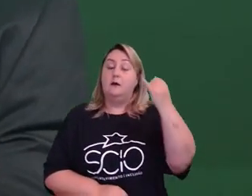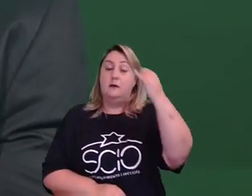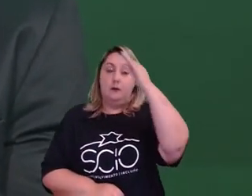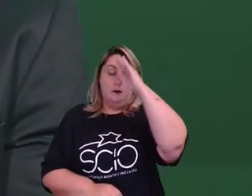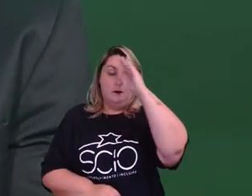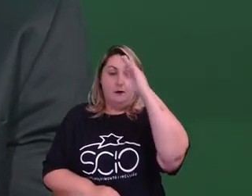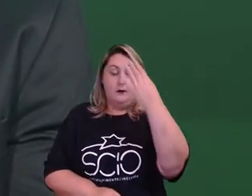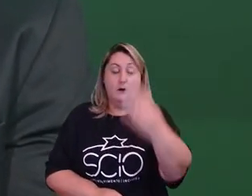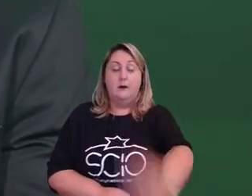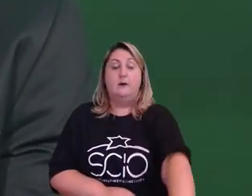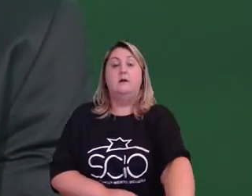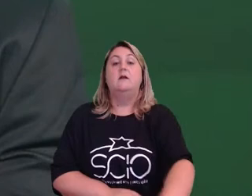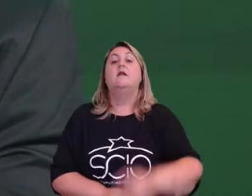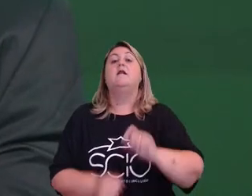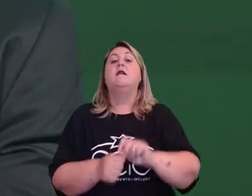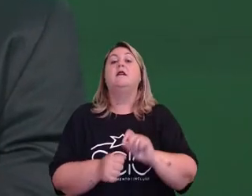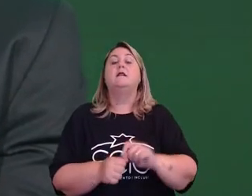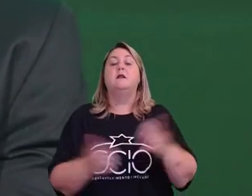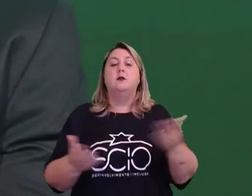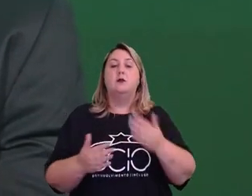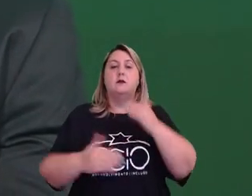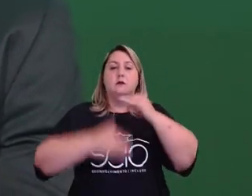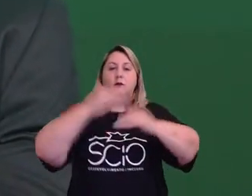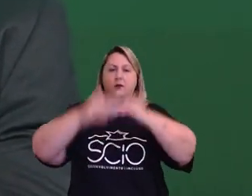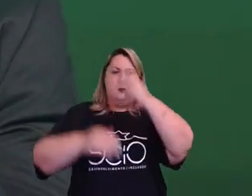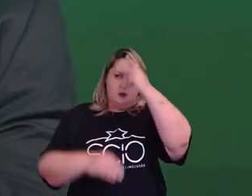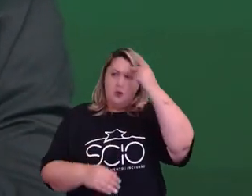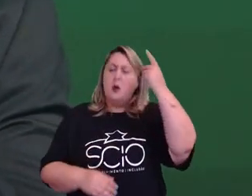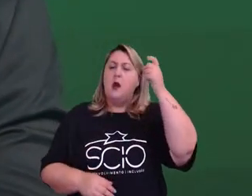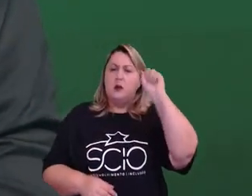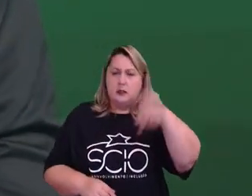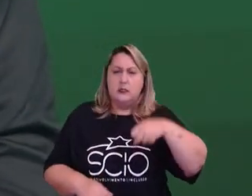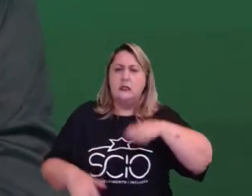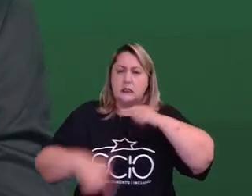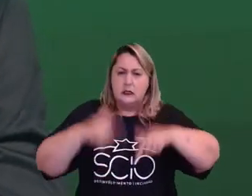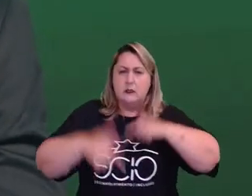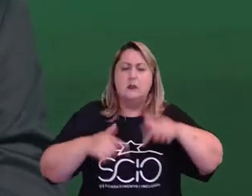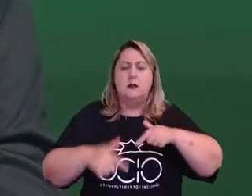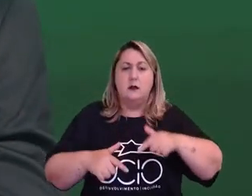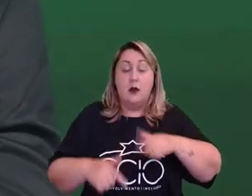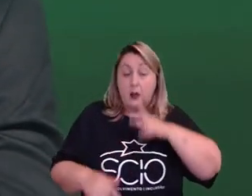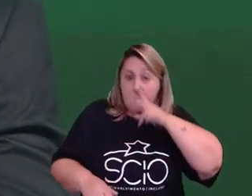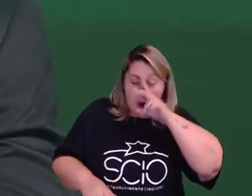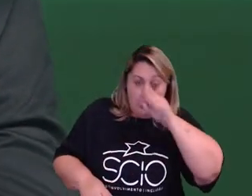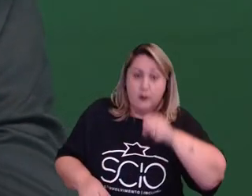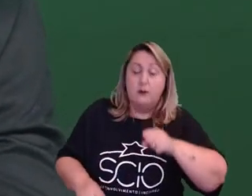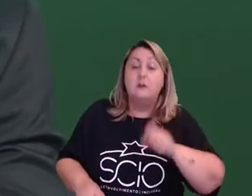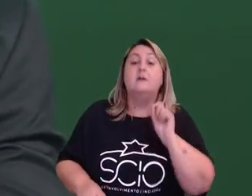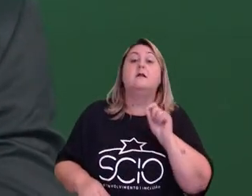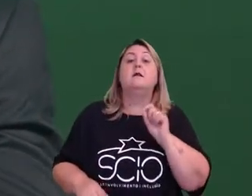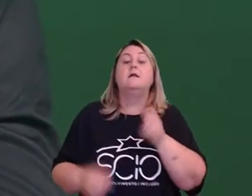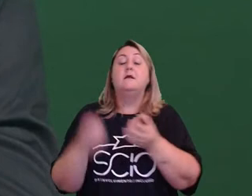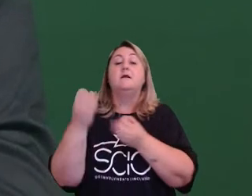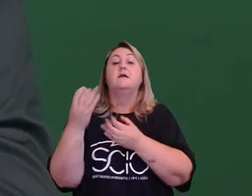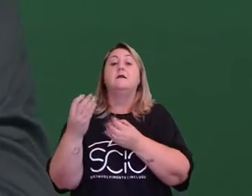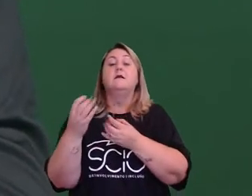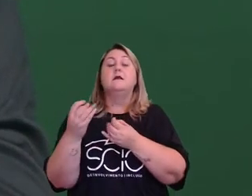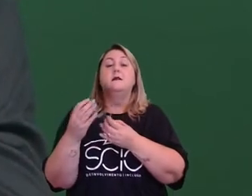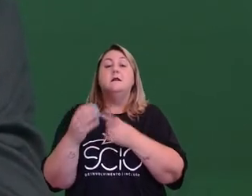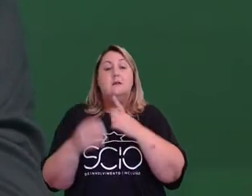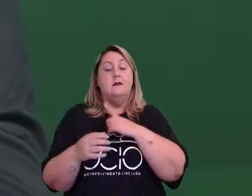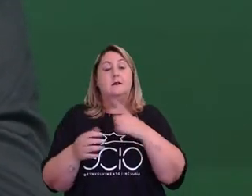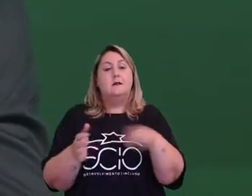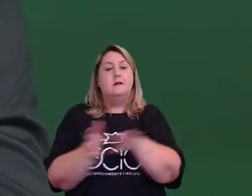que estamos fazendo aqui é desenvolvimento de pessoas, sim, trabalhando muito, mas muito forte para que essas mensagens cheguem